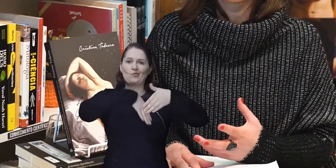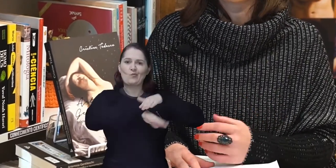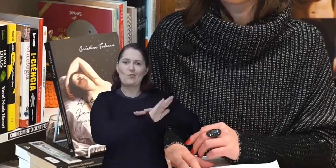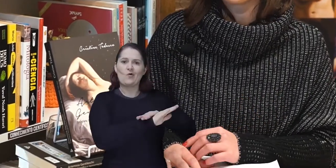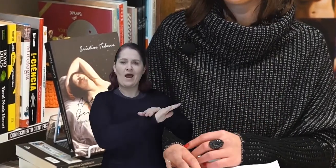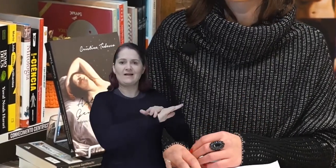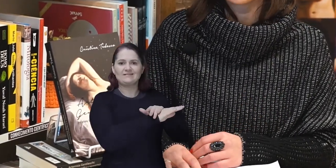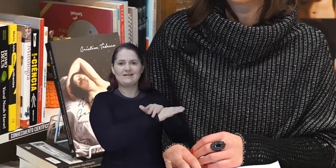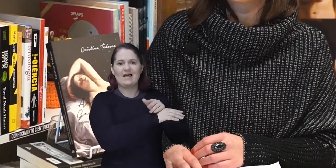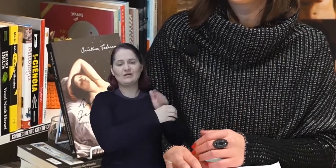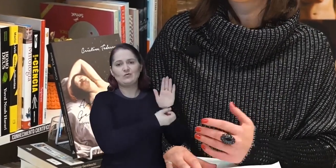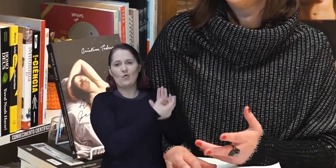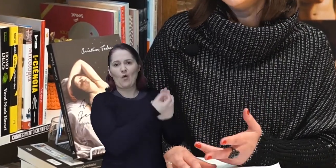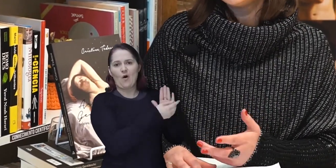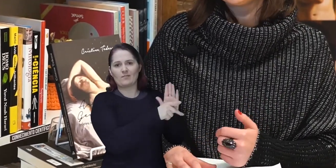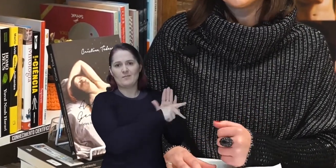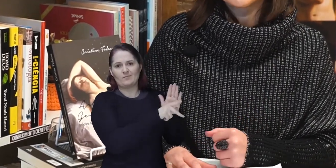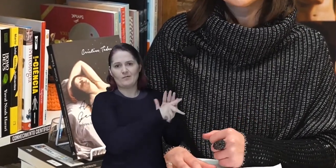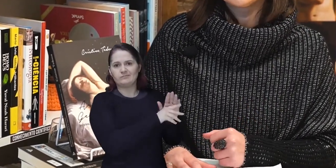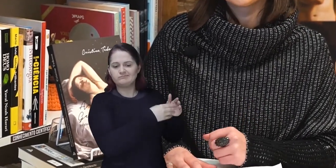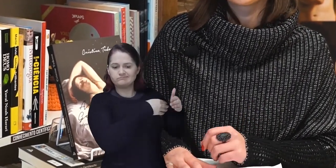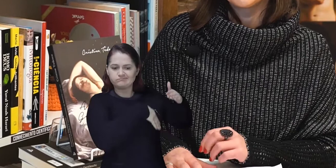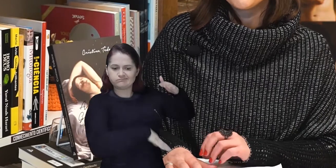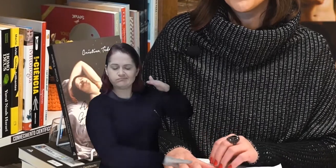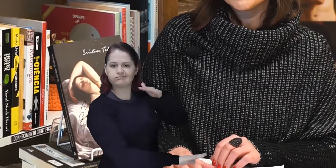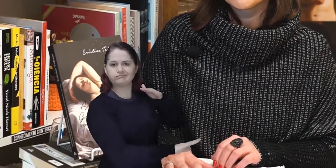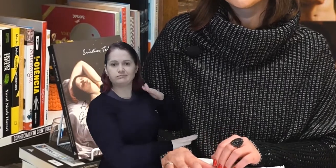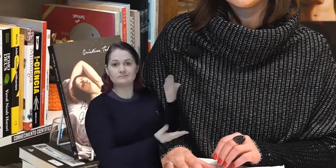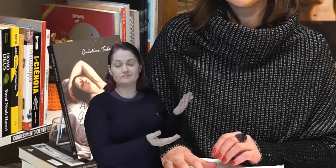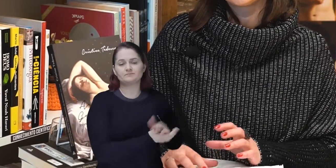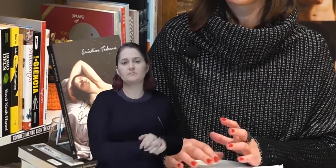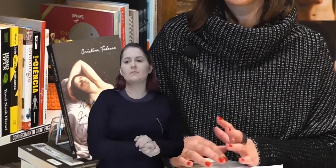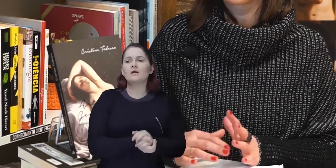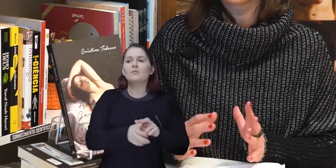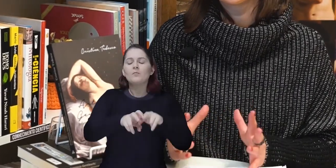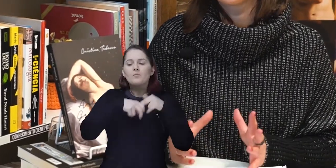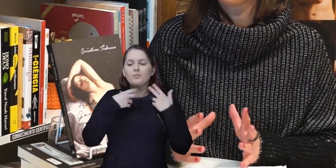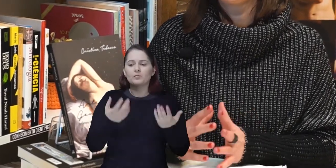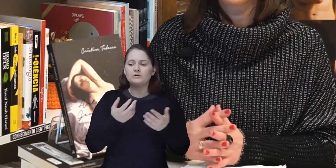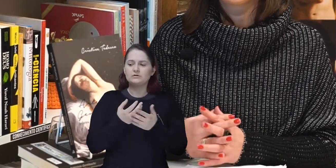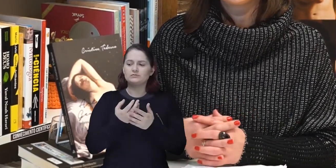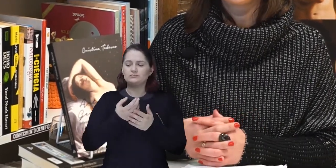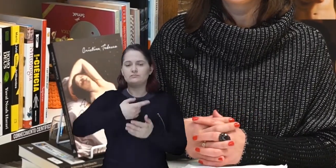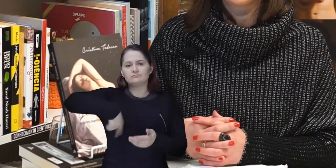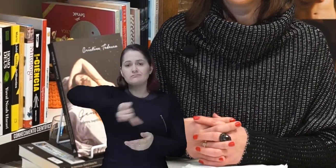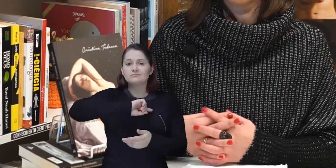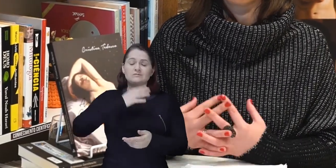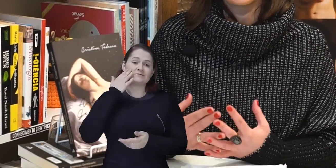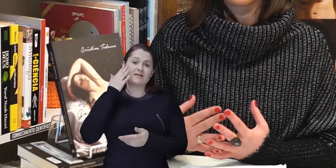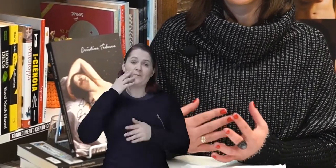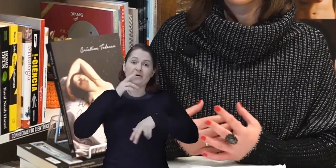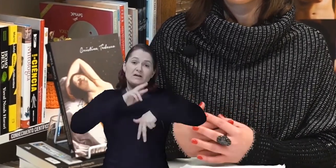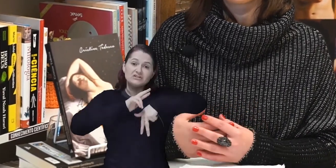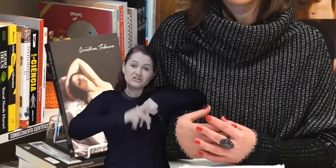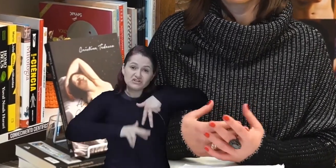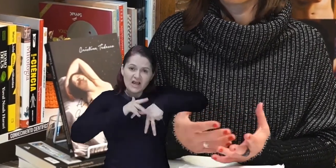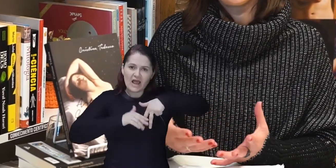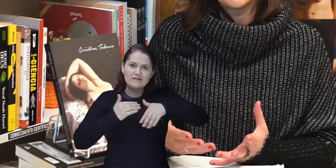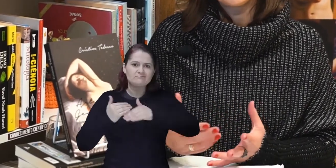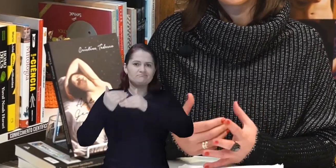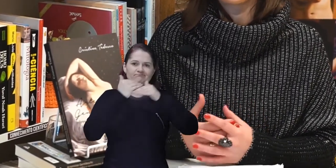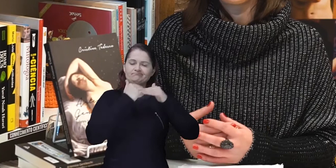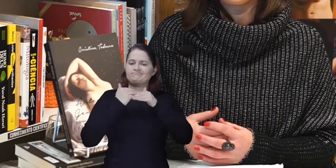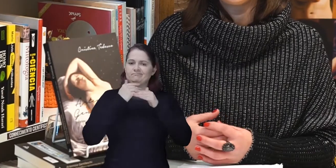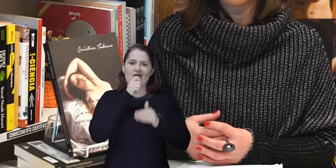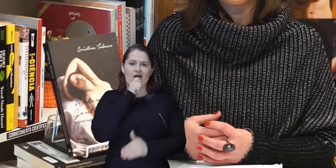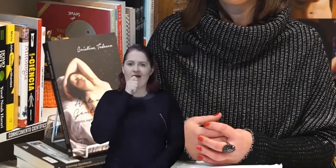nos permitir realizar a pesquisa em obras que estejam em depósitos. Então, nós estamos ainda muito distantes de ter uma igualdade de